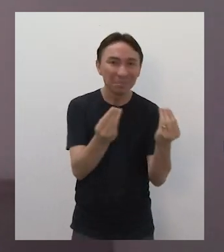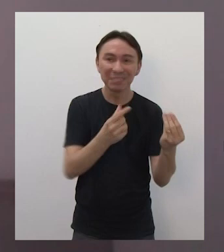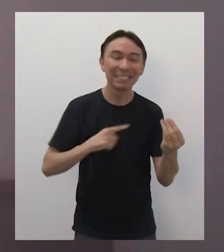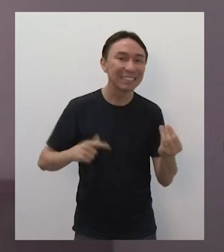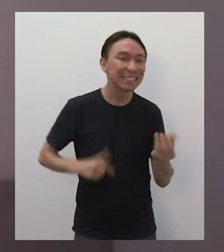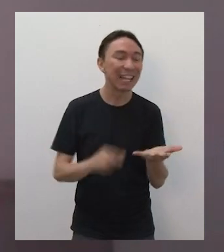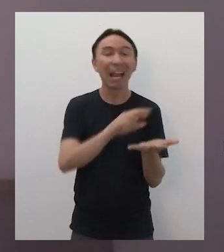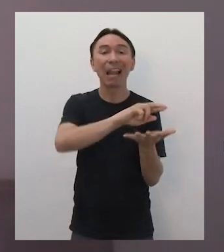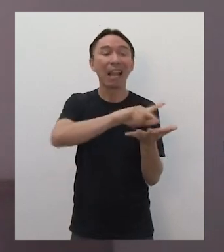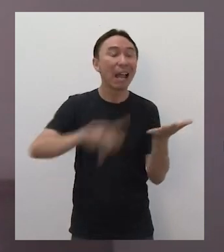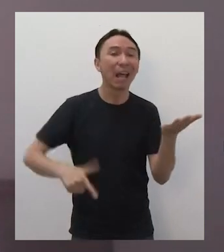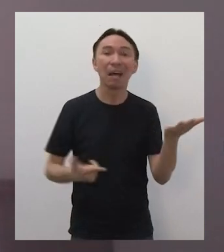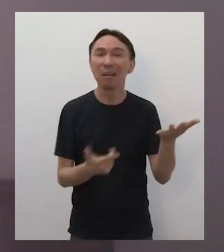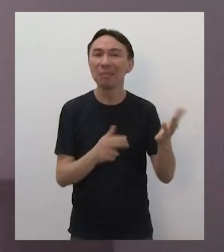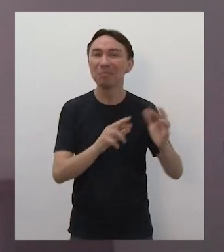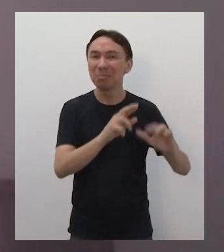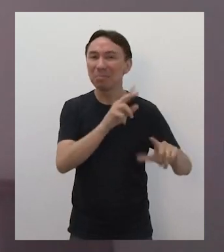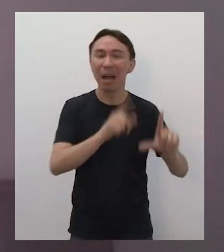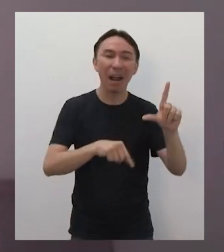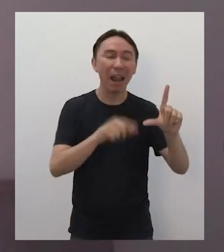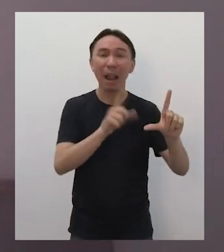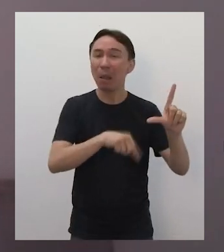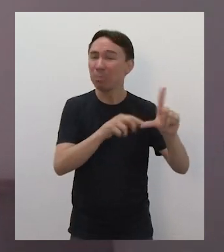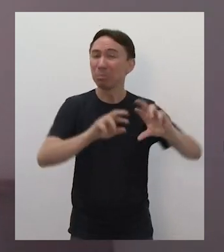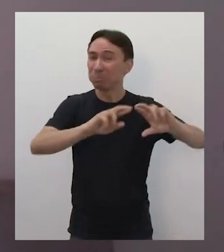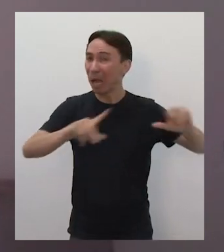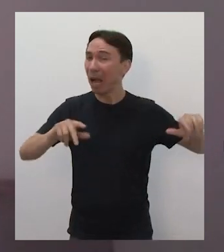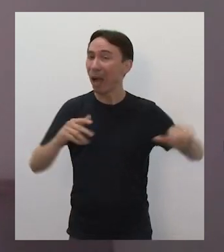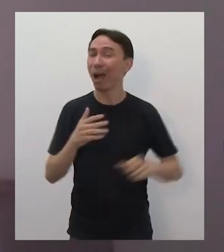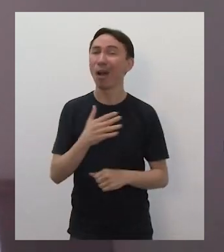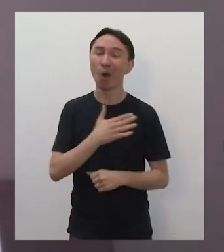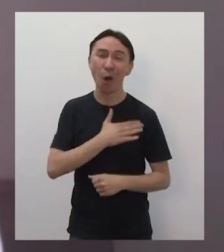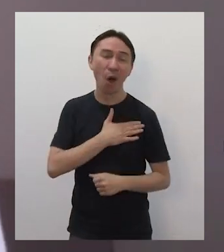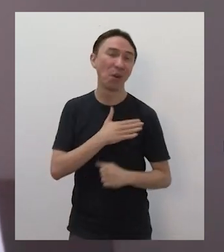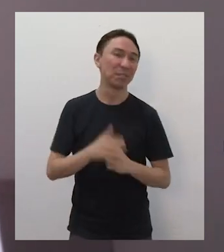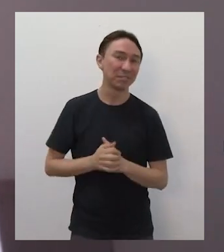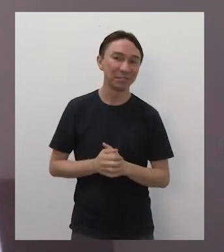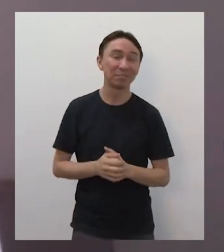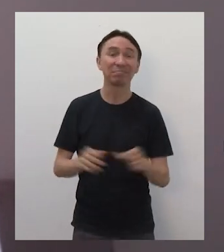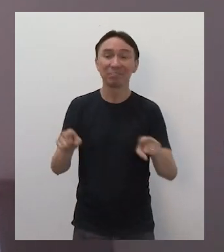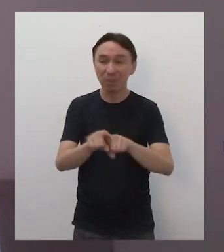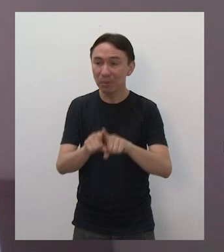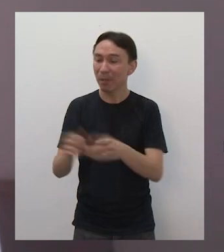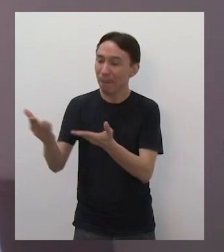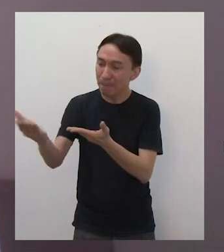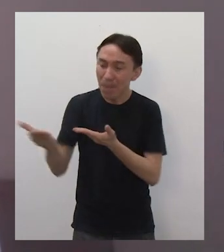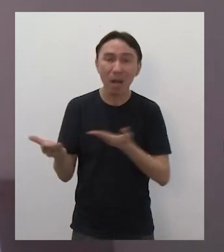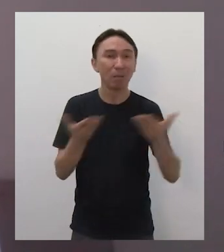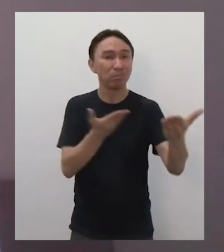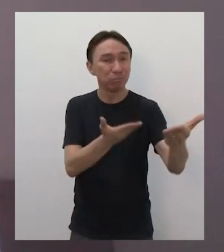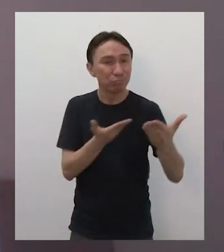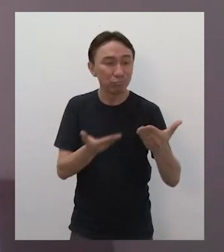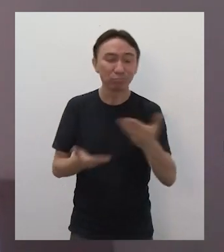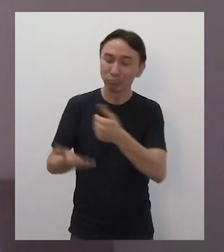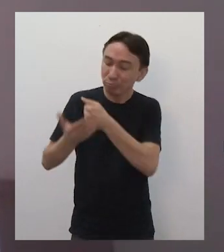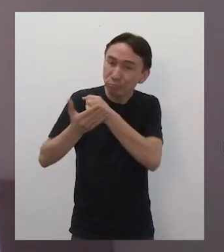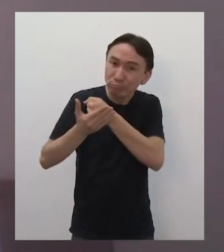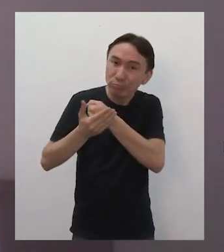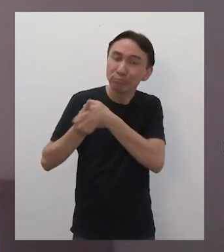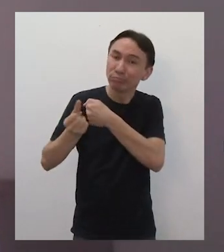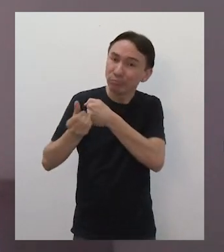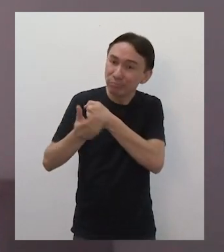vezes aqui. Então, usar dos multiletramentos e usar do acolhimento, né? De entender essas